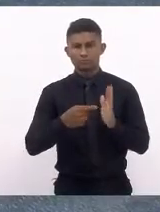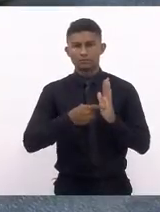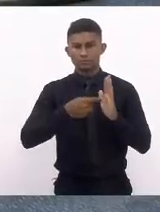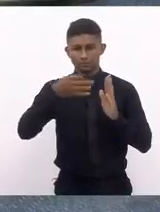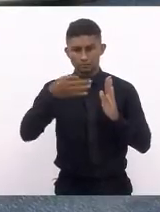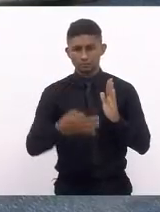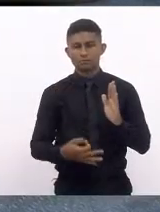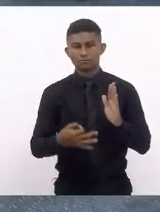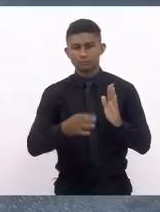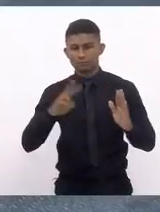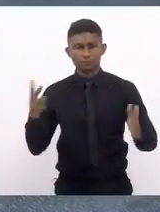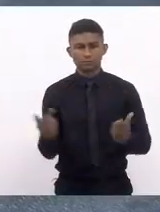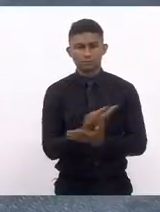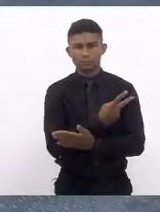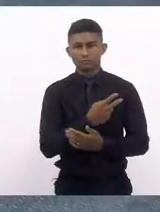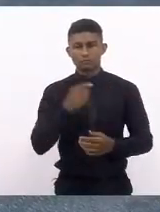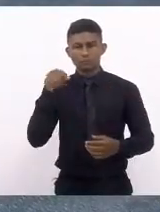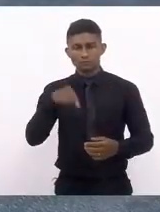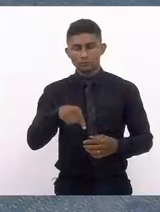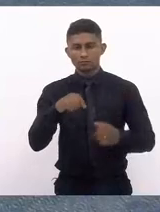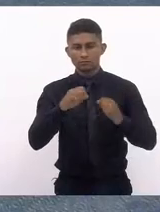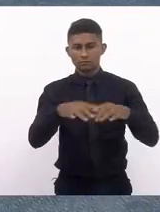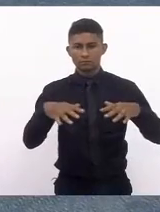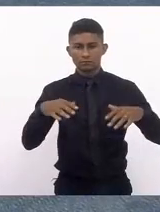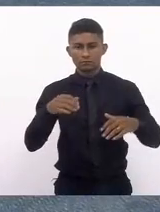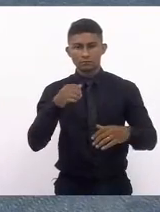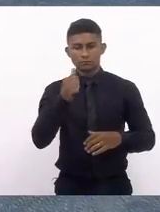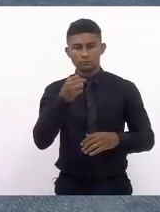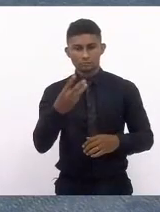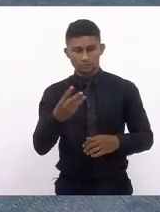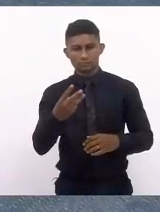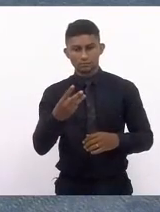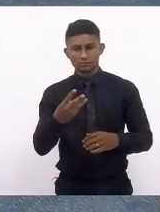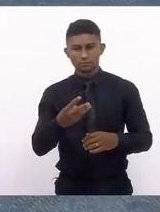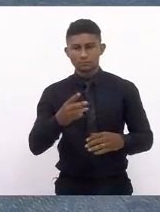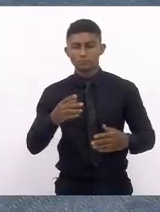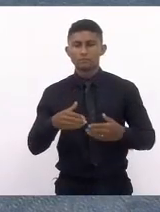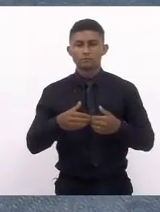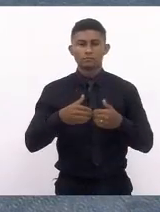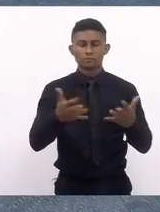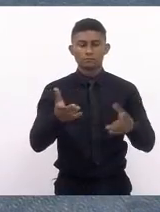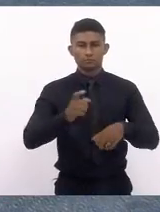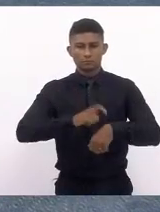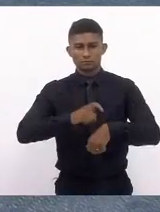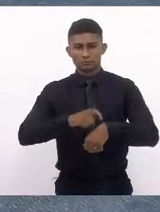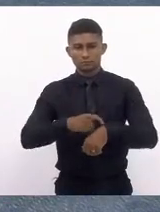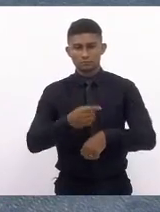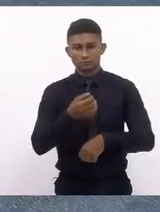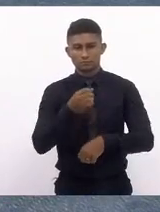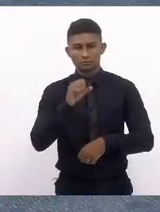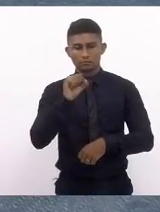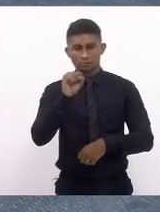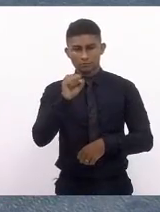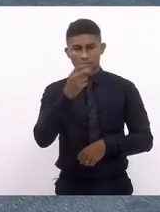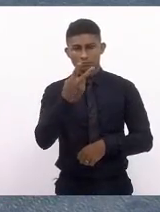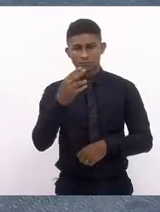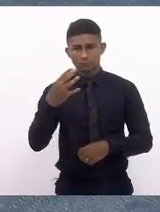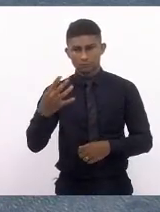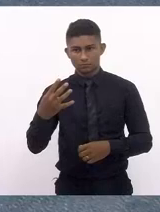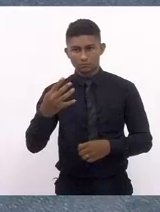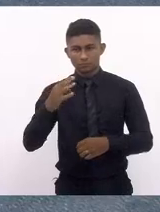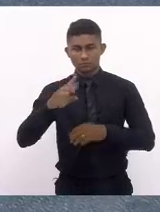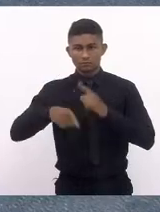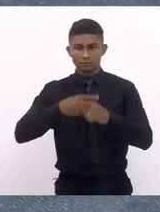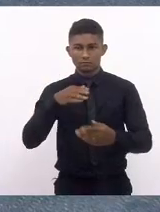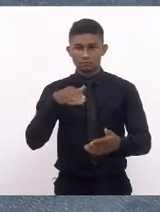na 233ª a sessão extraordinária que iniciada 18:24 encerrou seu